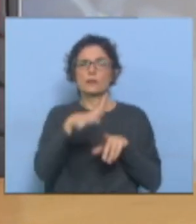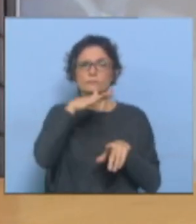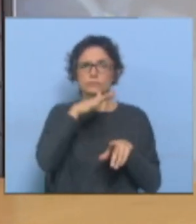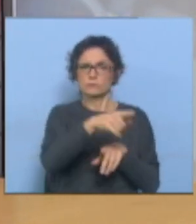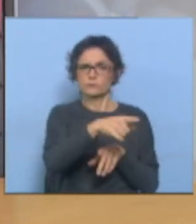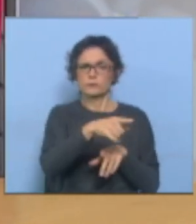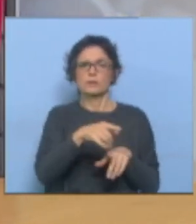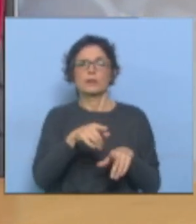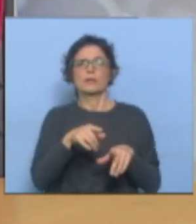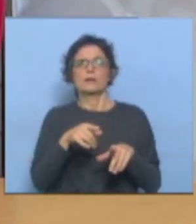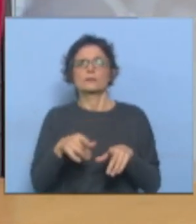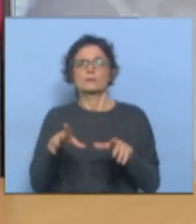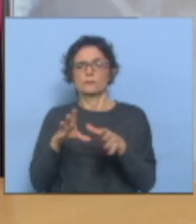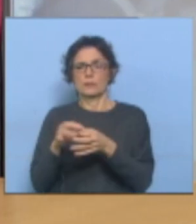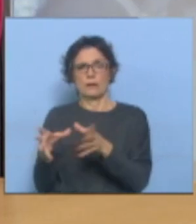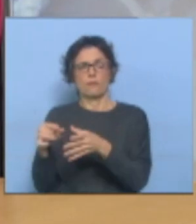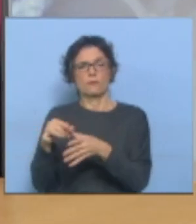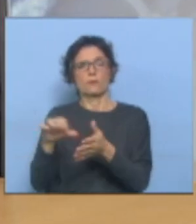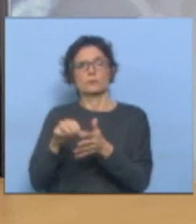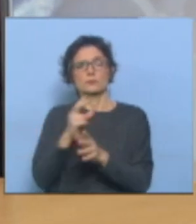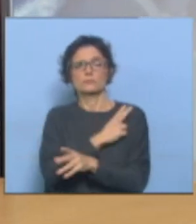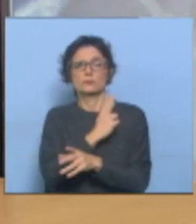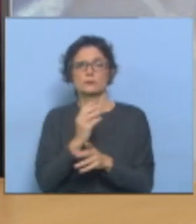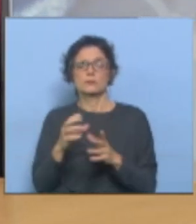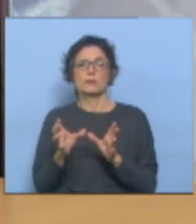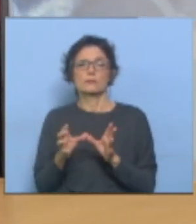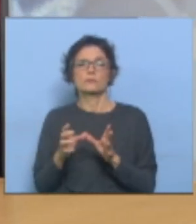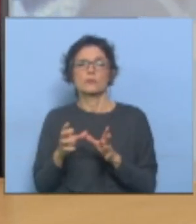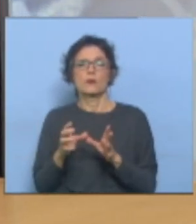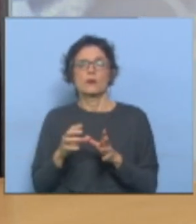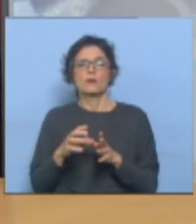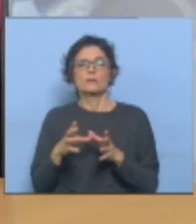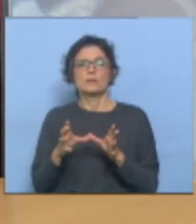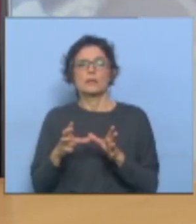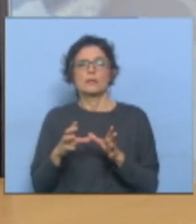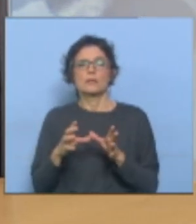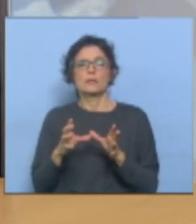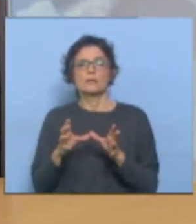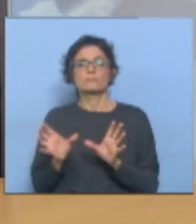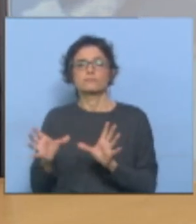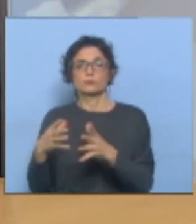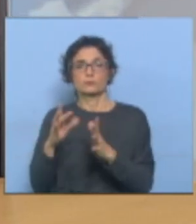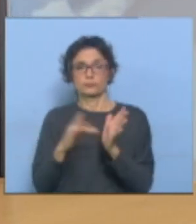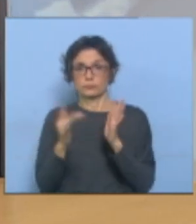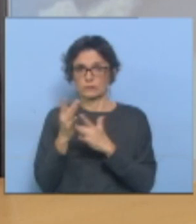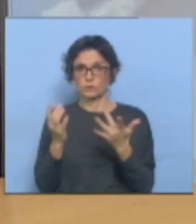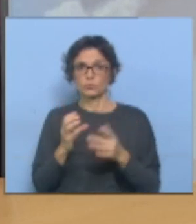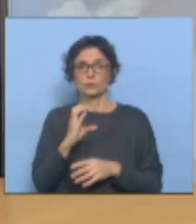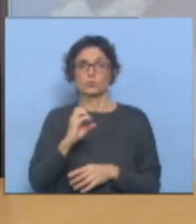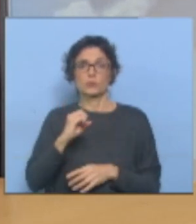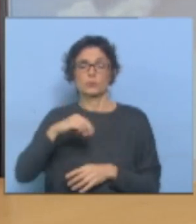da Companhia de Jesus, que existem em várias cidades do país, e pareceu-me um documento